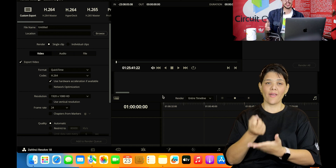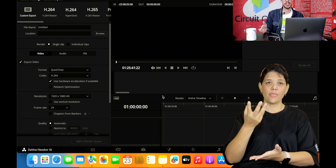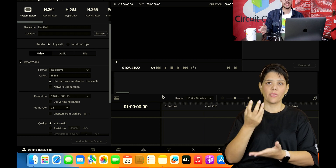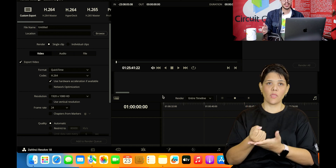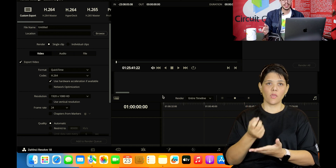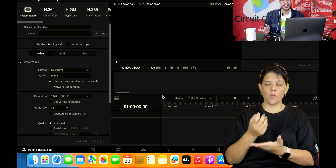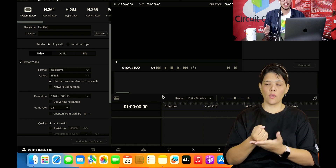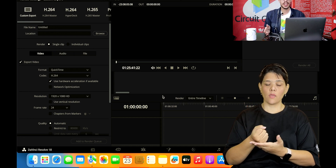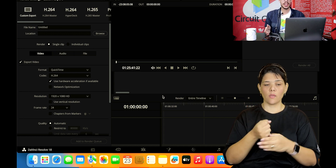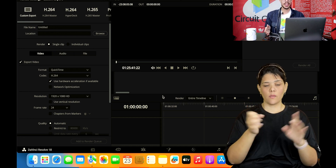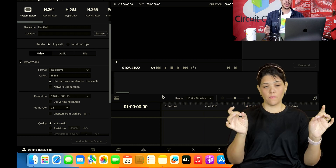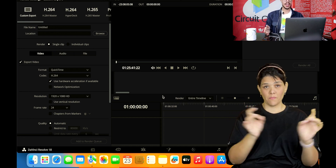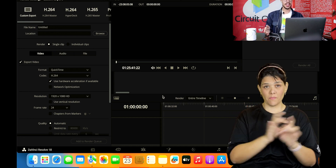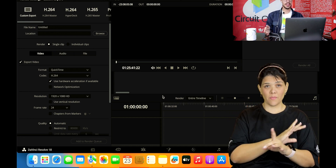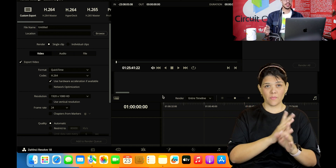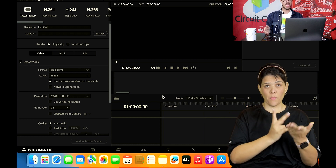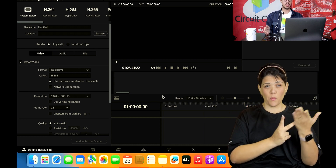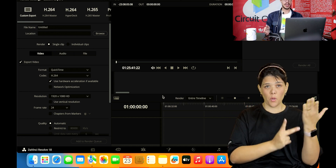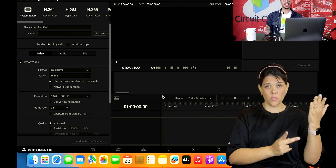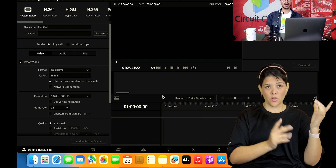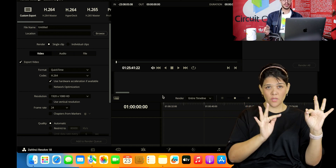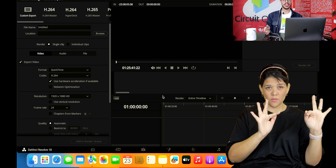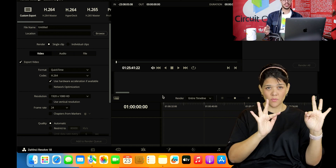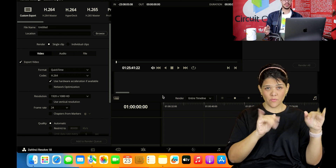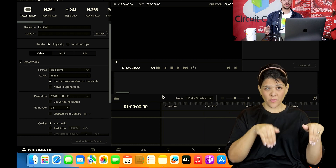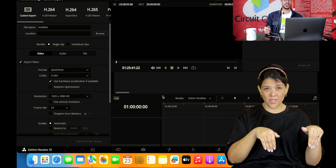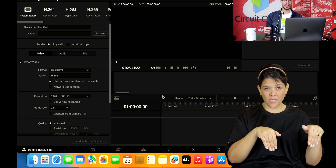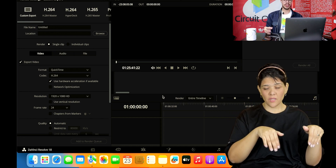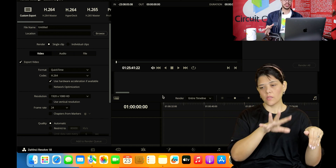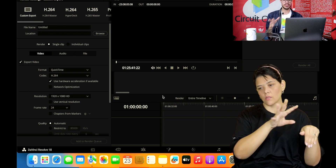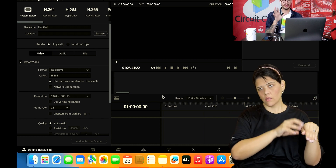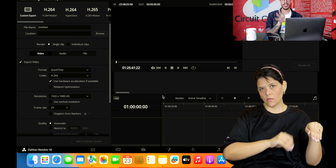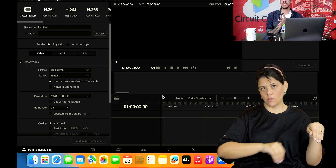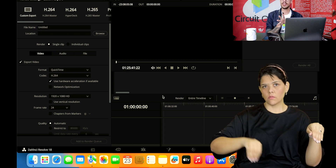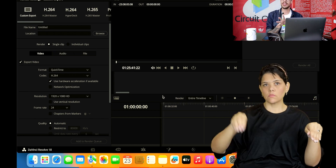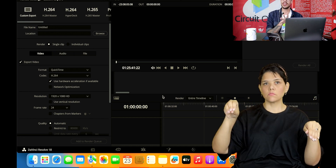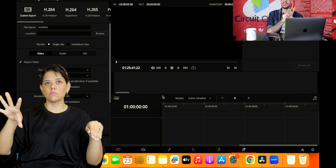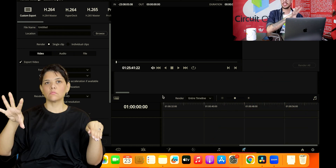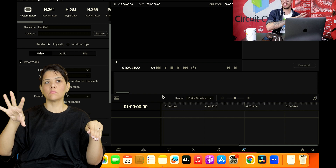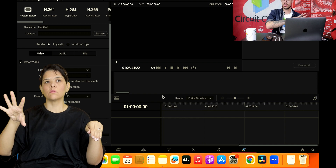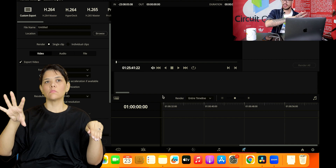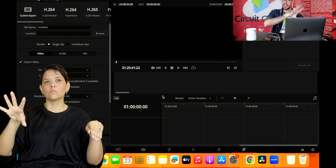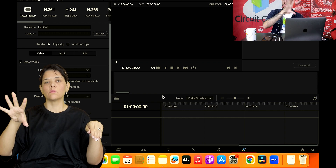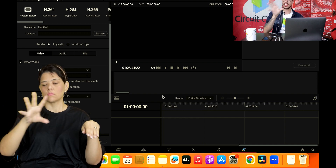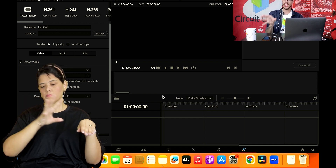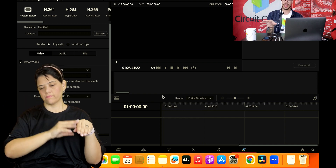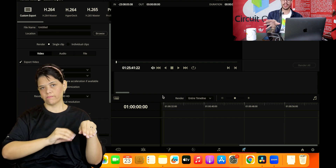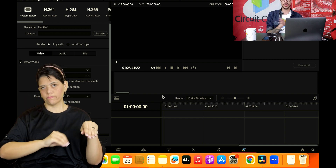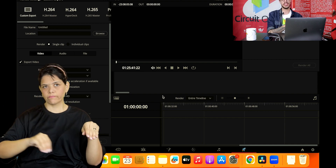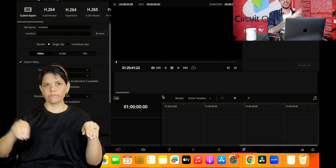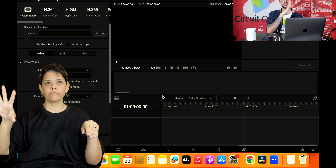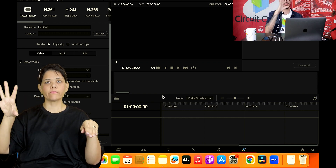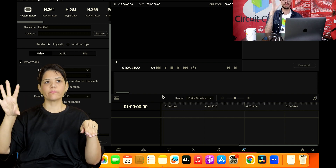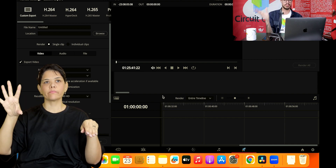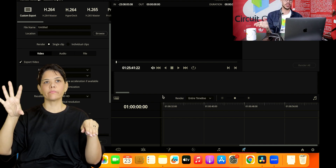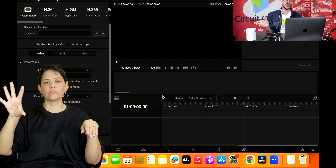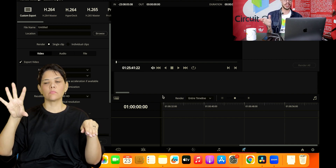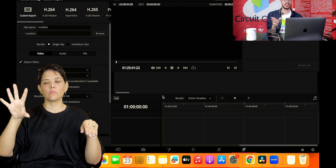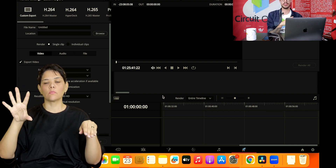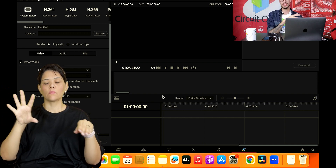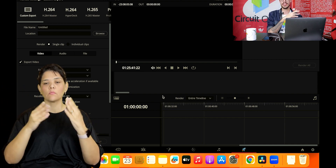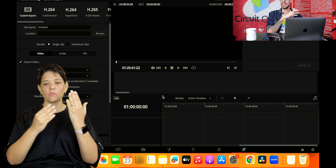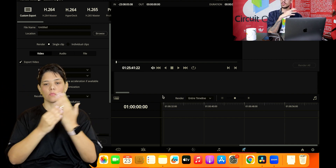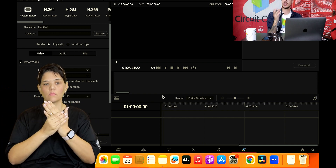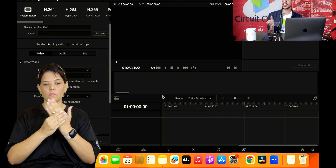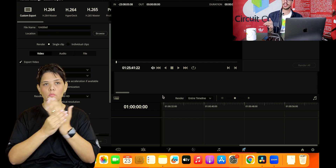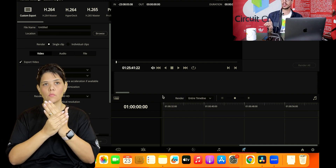demais. Que ele é basicamente tirar o seu filme daqui. Então você tem todo esse arquivo, esse